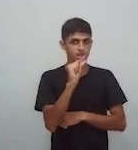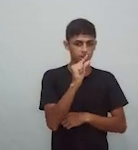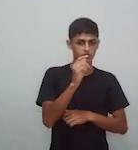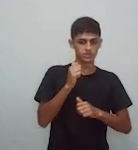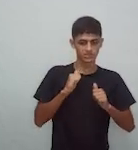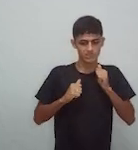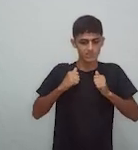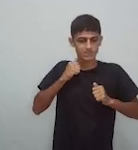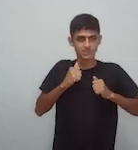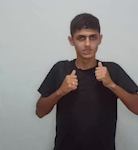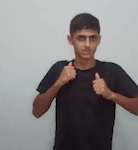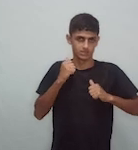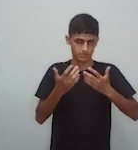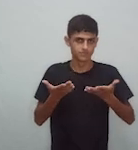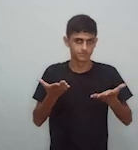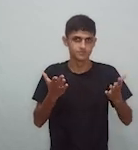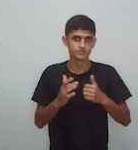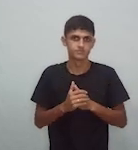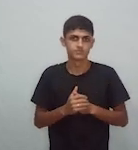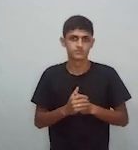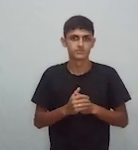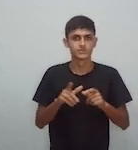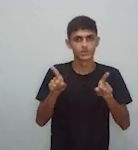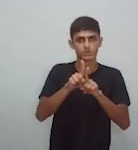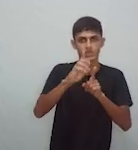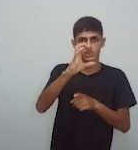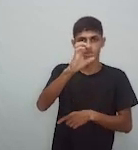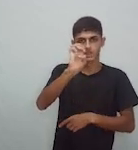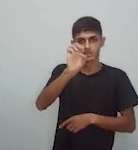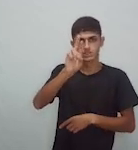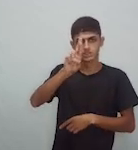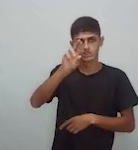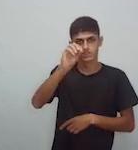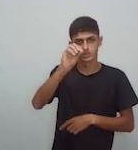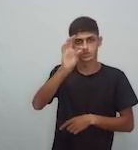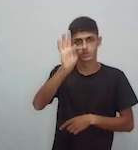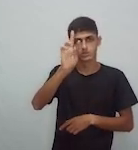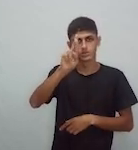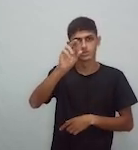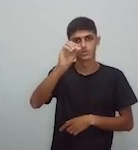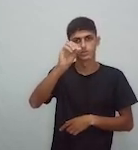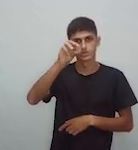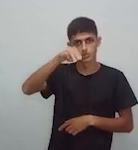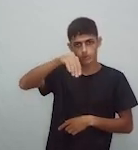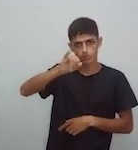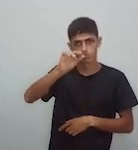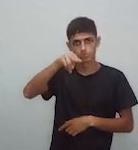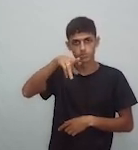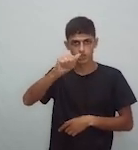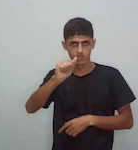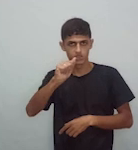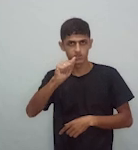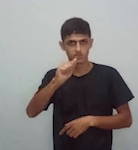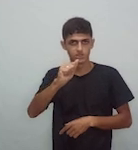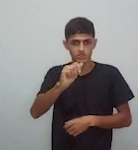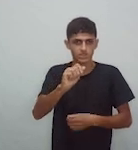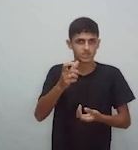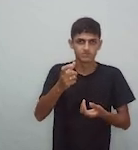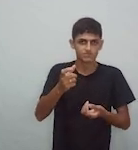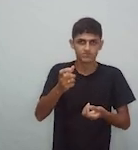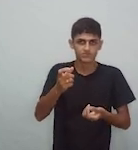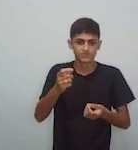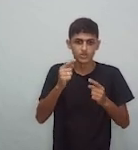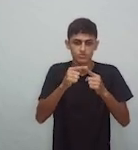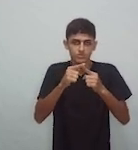aí a ansiedade. A gente tem aqui, ó, a serotonina é um neurotransmissor da felicidade. Então, quando eu estou feliz, eu estou com